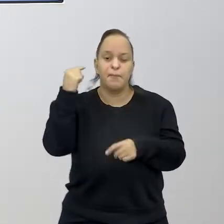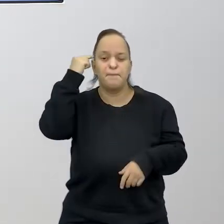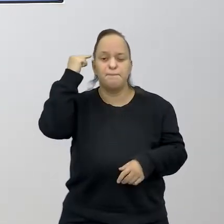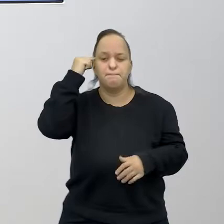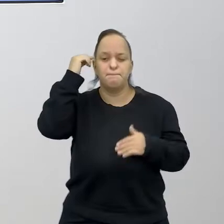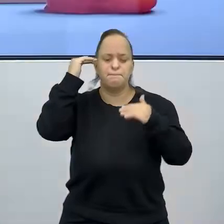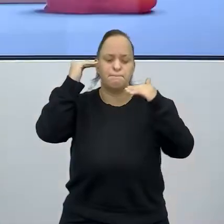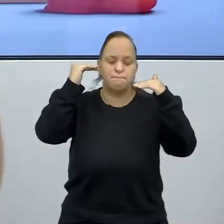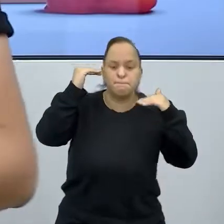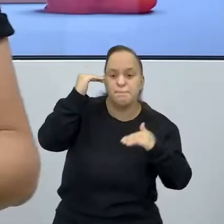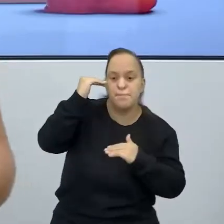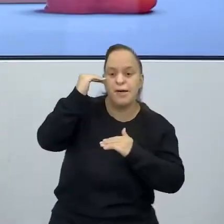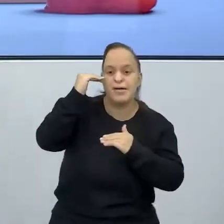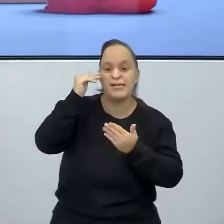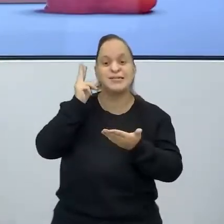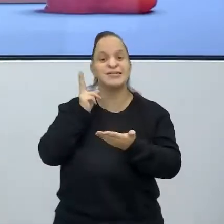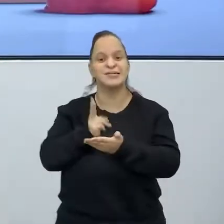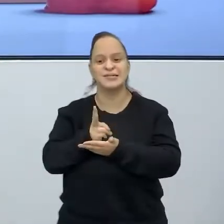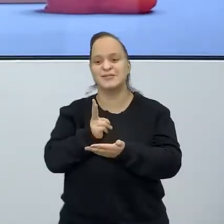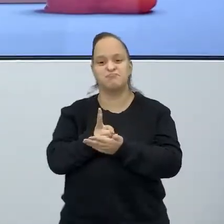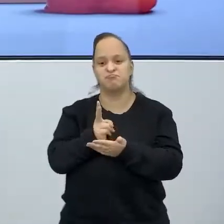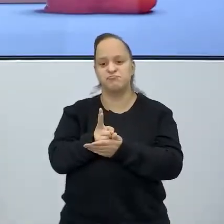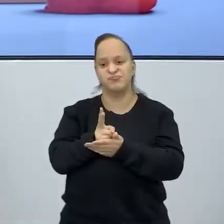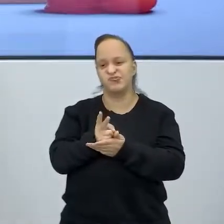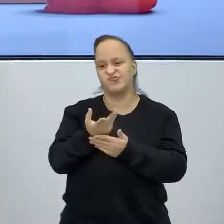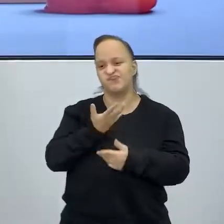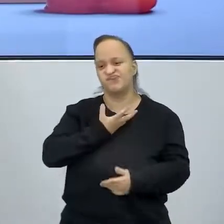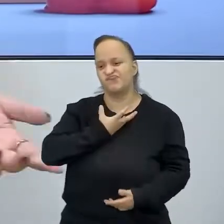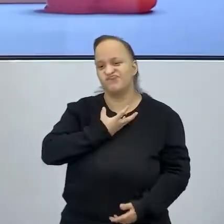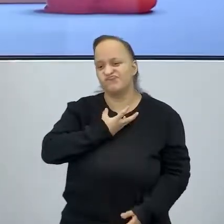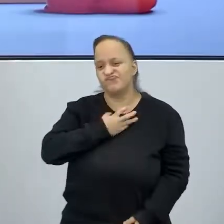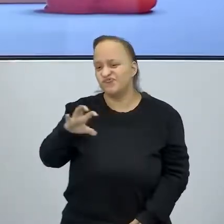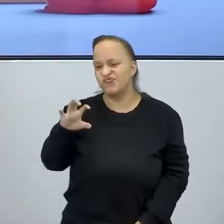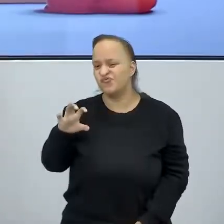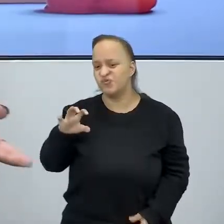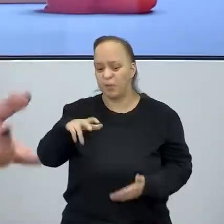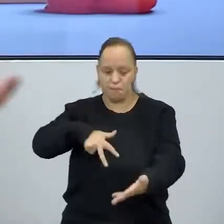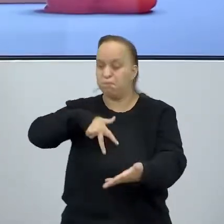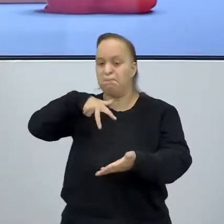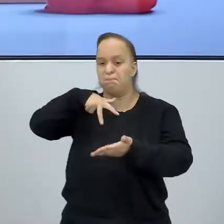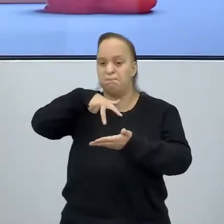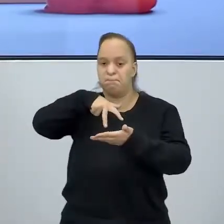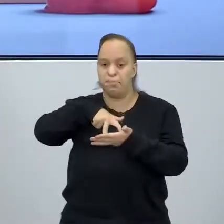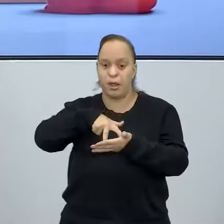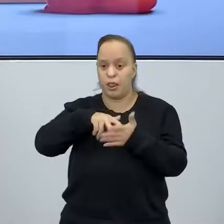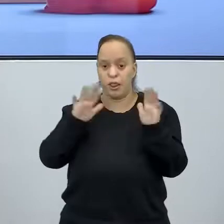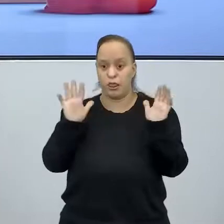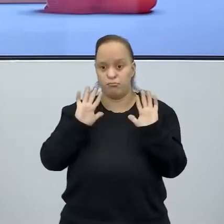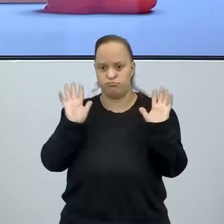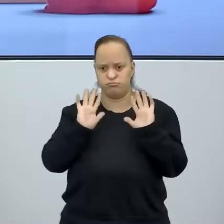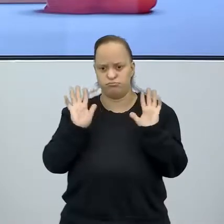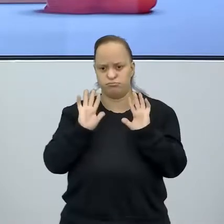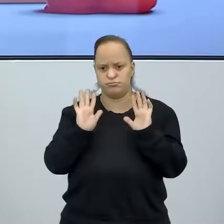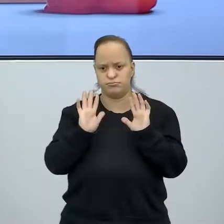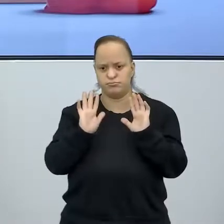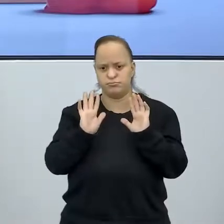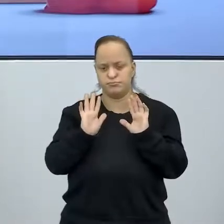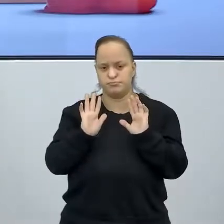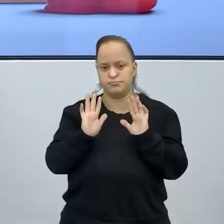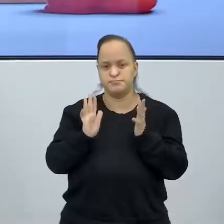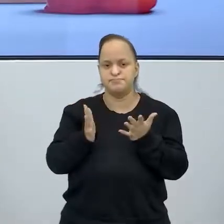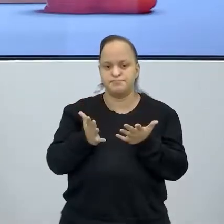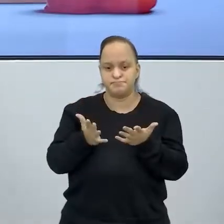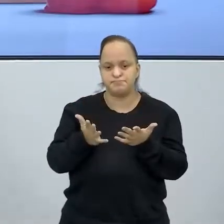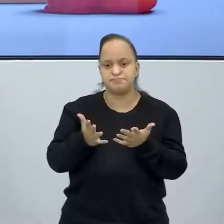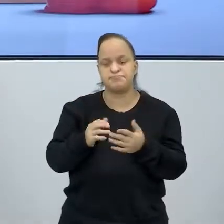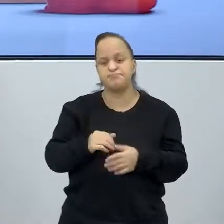ela não quer nem se colocar nesses processos de se expor, por exemplo, né? E aí, esse é um transtorno que fique muito claro